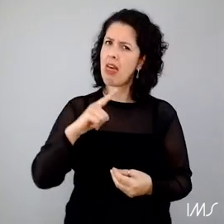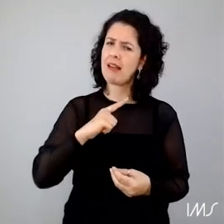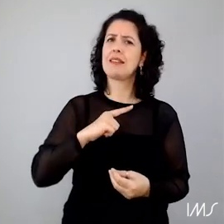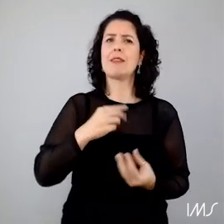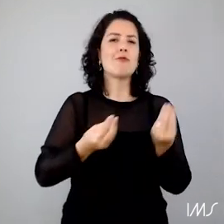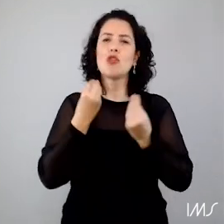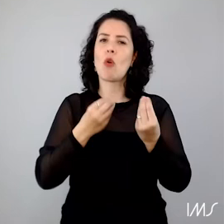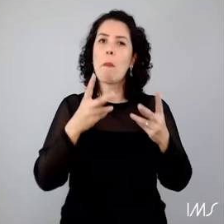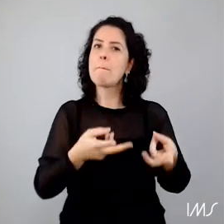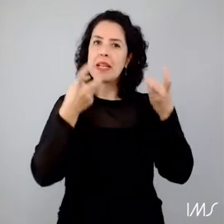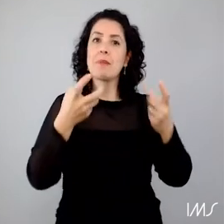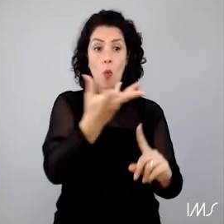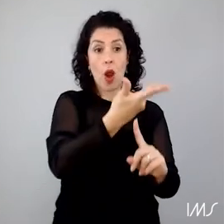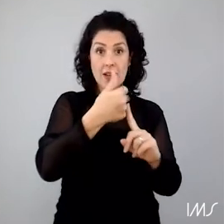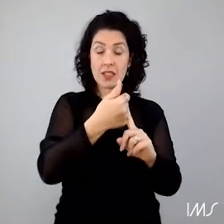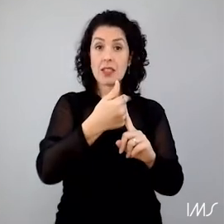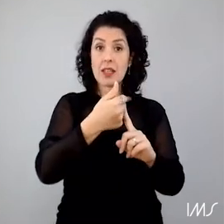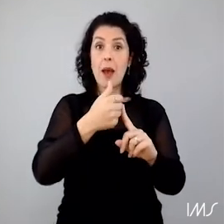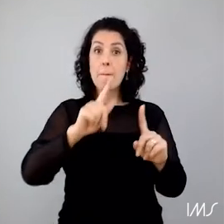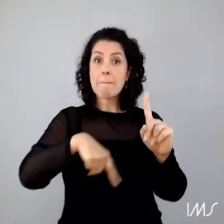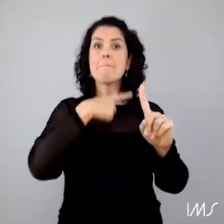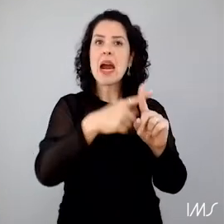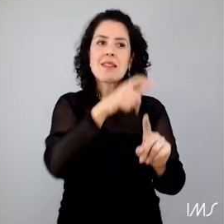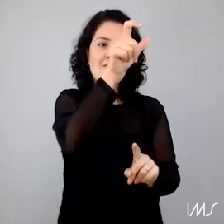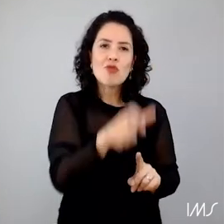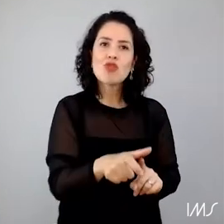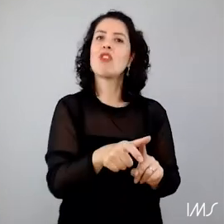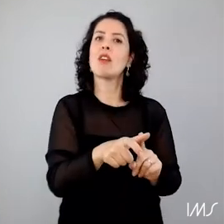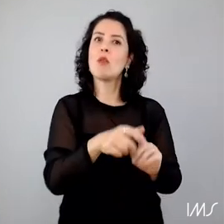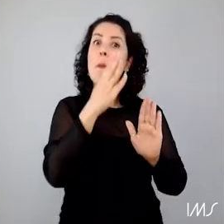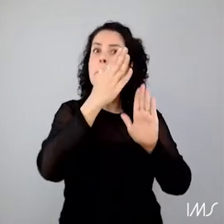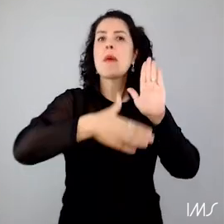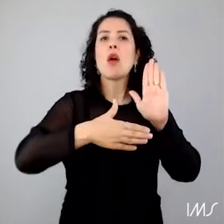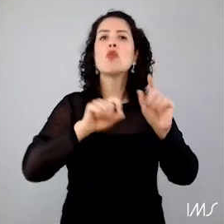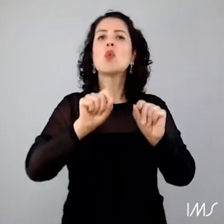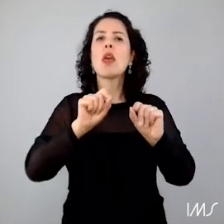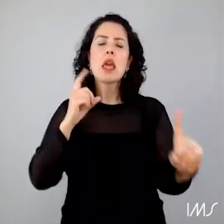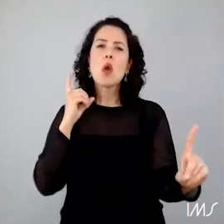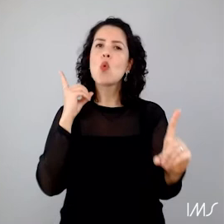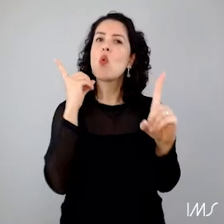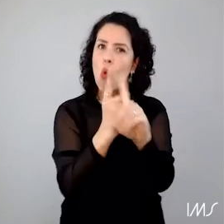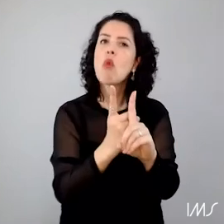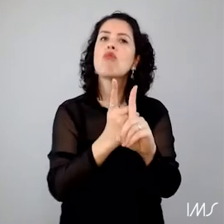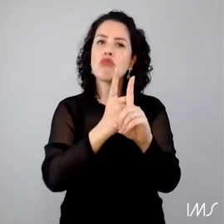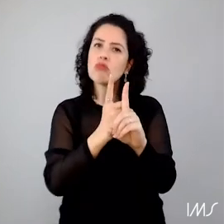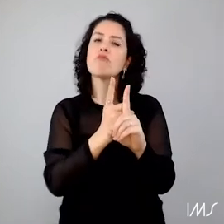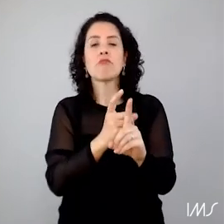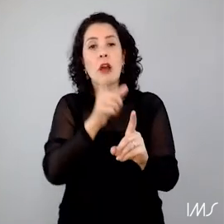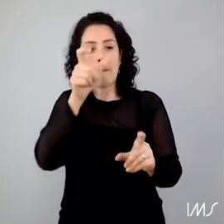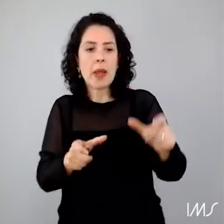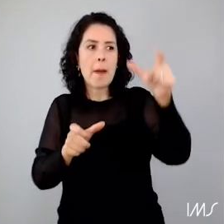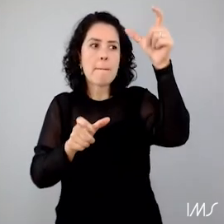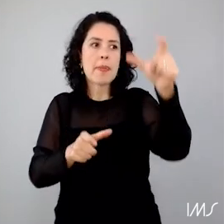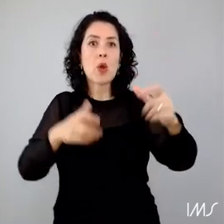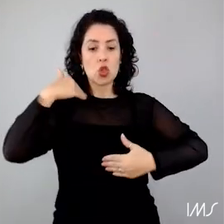entre corpos que somente a fotografia entre as artes visuais testemunha. E não é um acaso que o seu primeiro livro, Entre